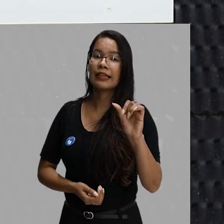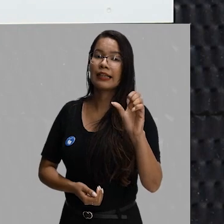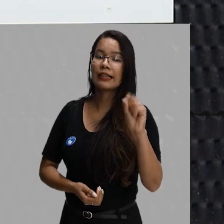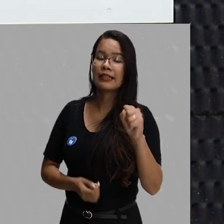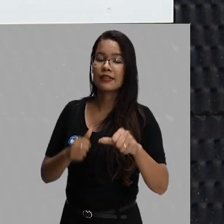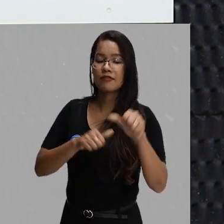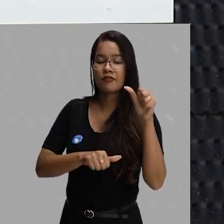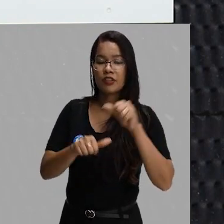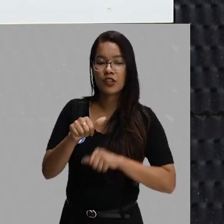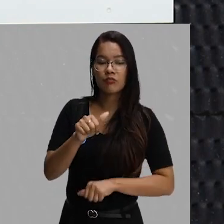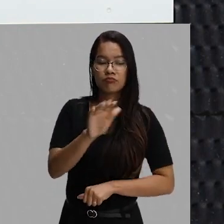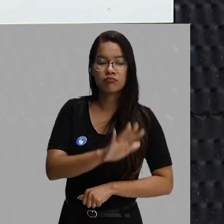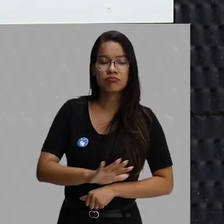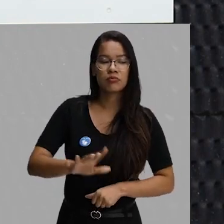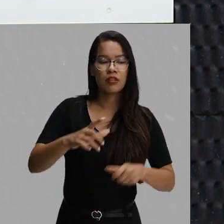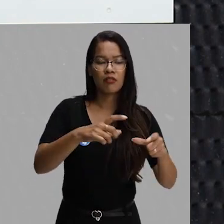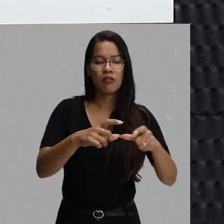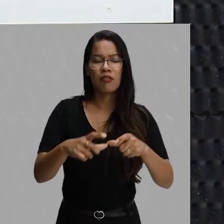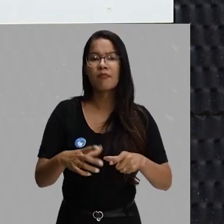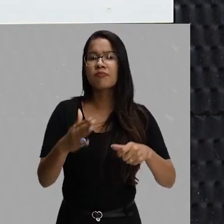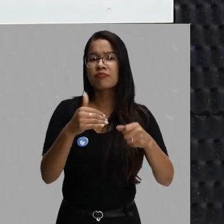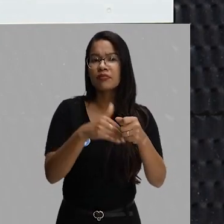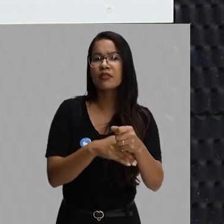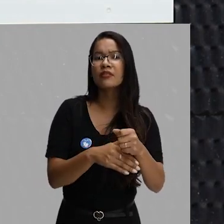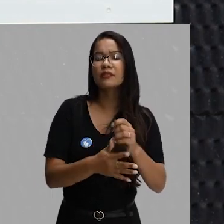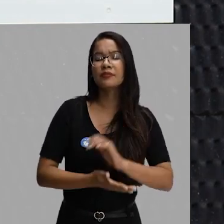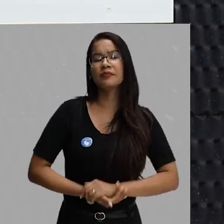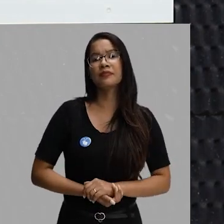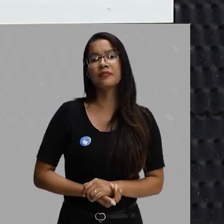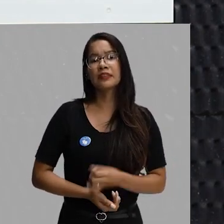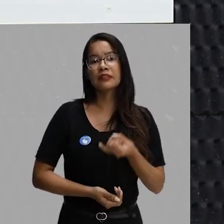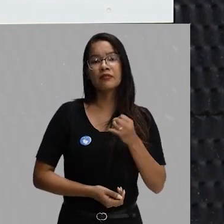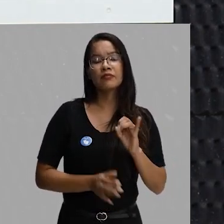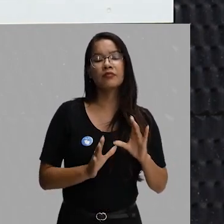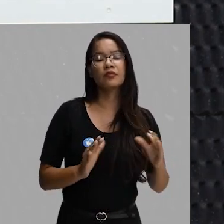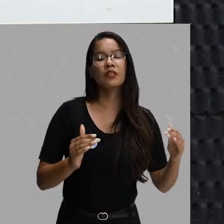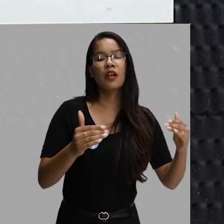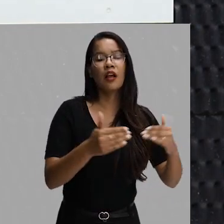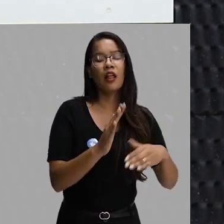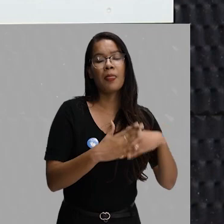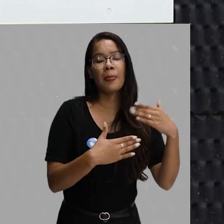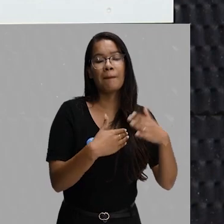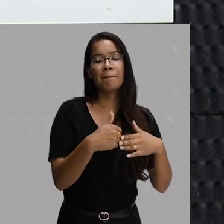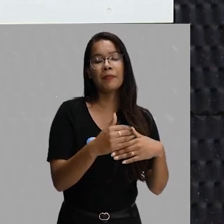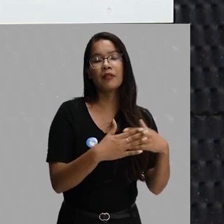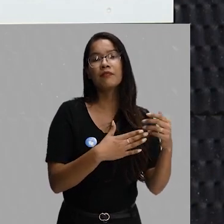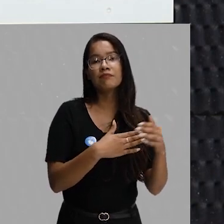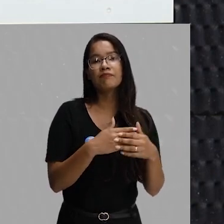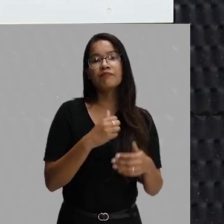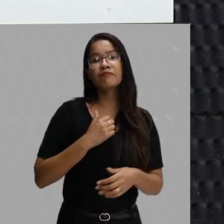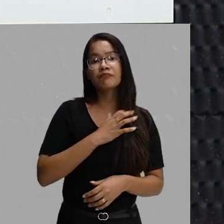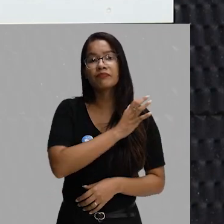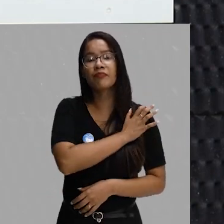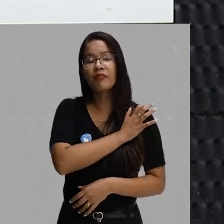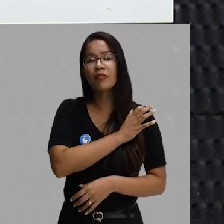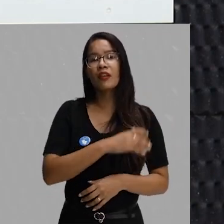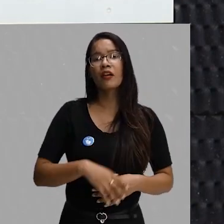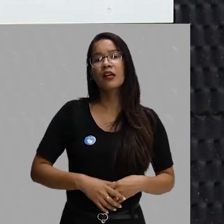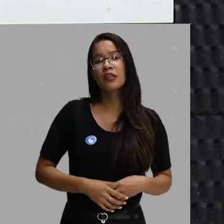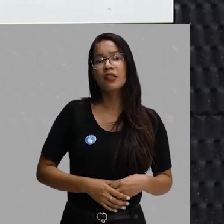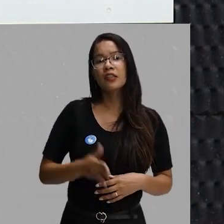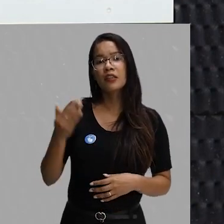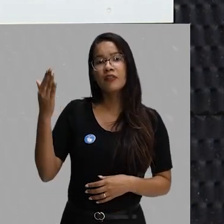em ages privados. Essas terras acabam se concentrando nas mãos dos setores aristocráticos, da